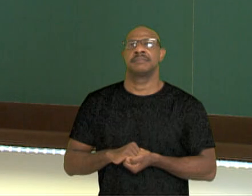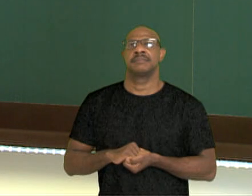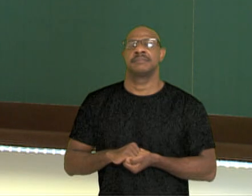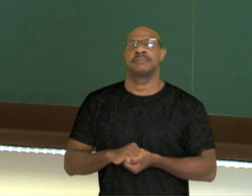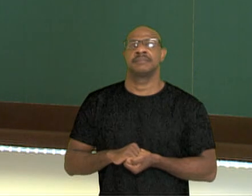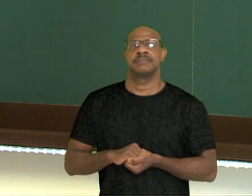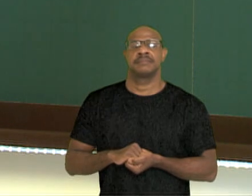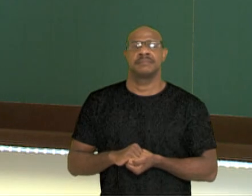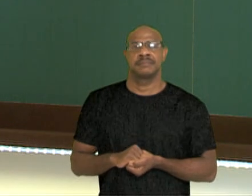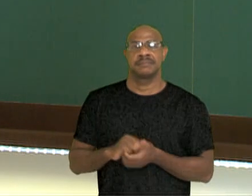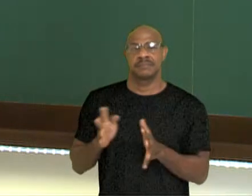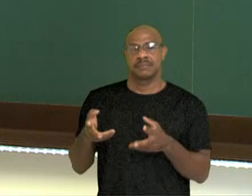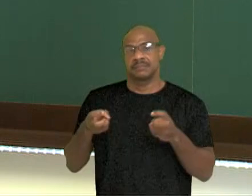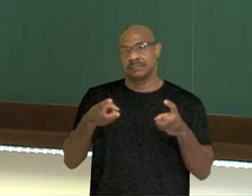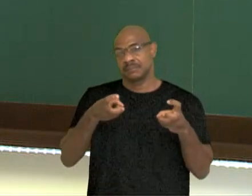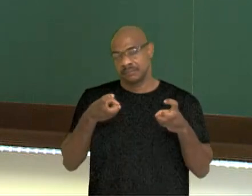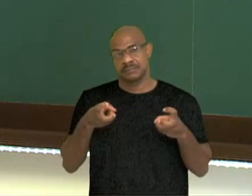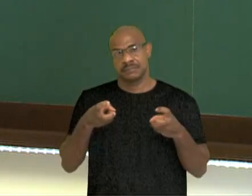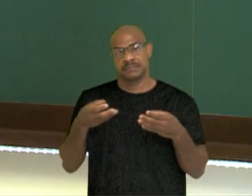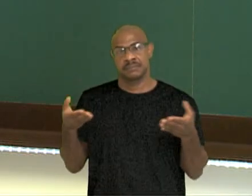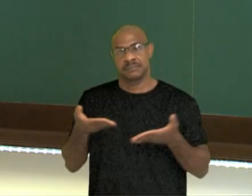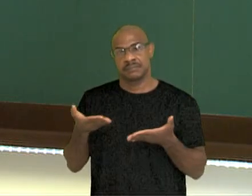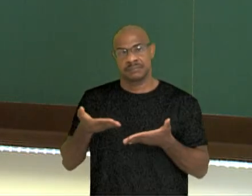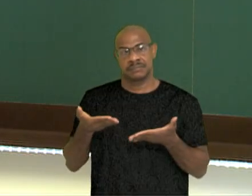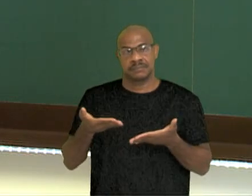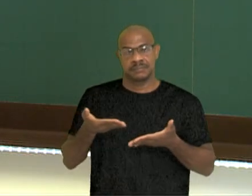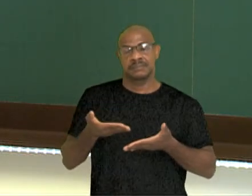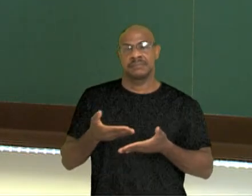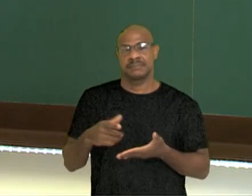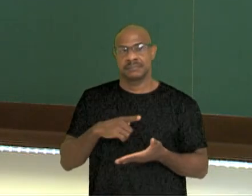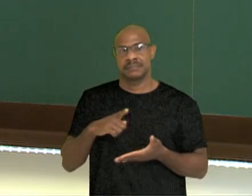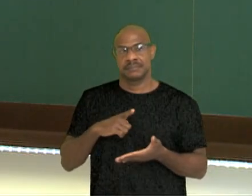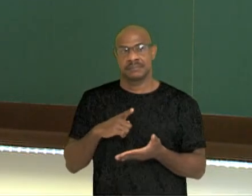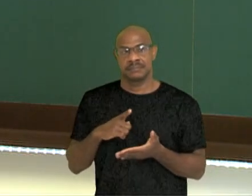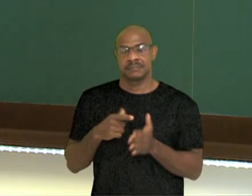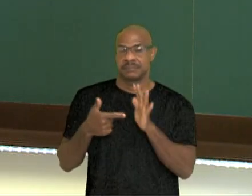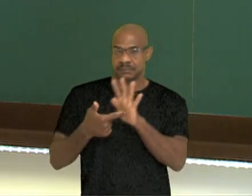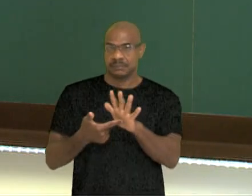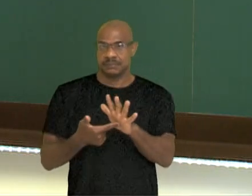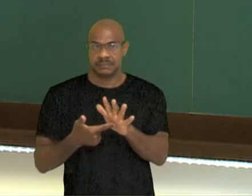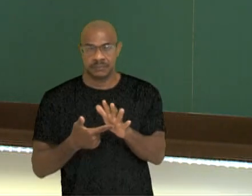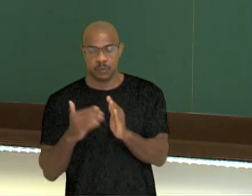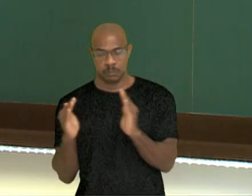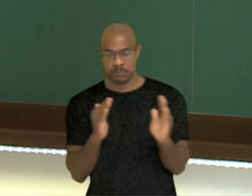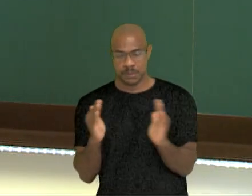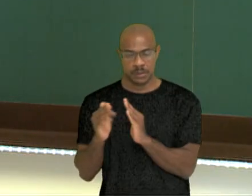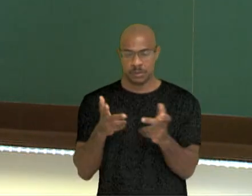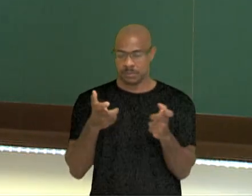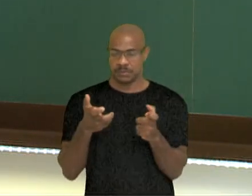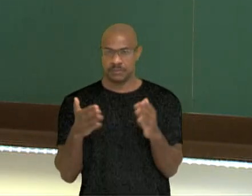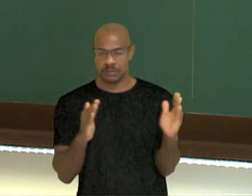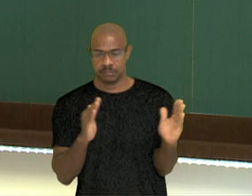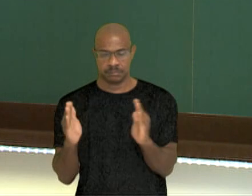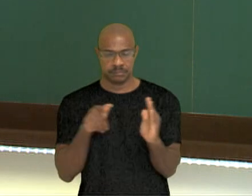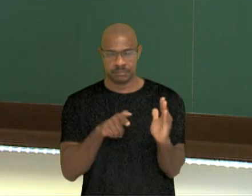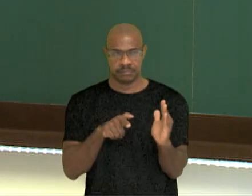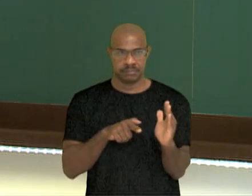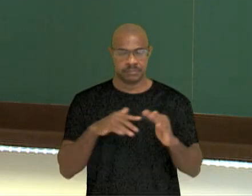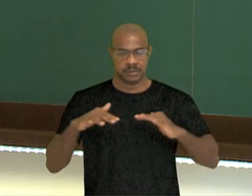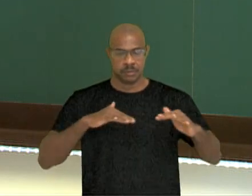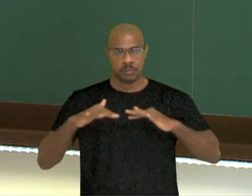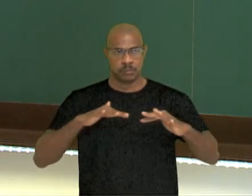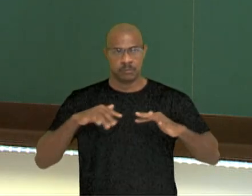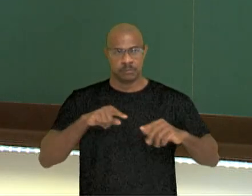aí, observou qual é o período que está representado nesse gráfico, né? Aqui nós temos, mais uma vez, uma função cosseno que está representando o movimento